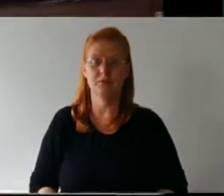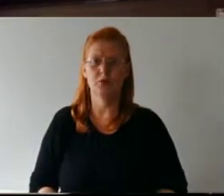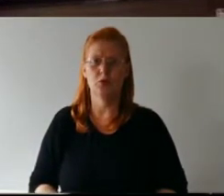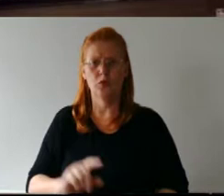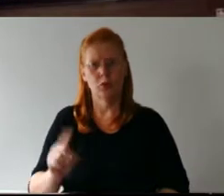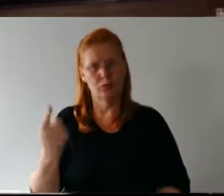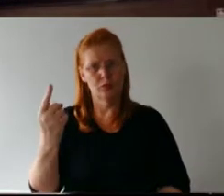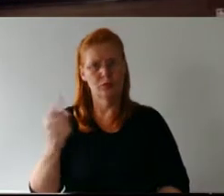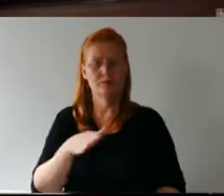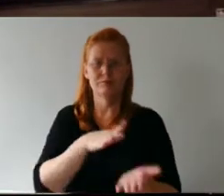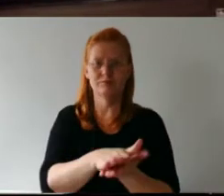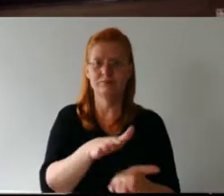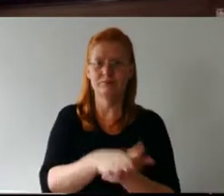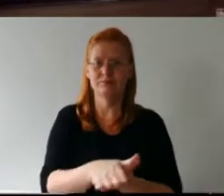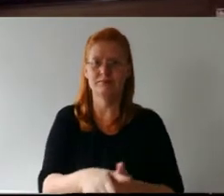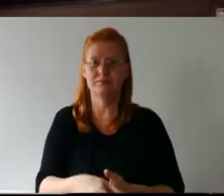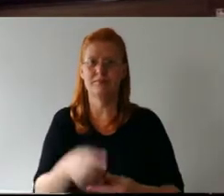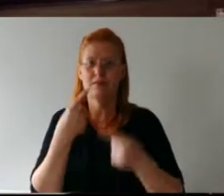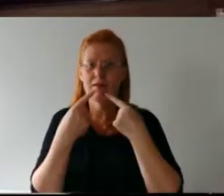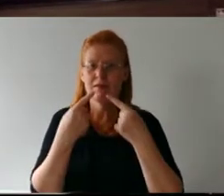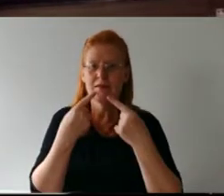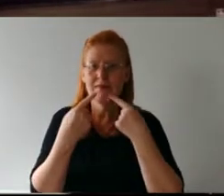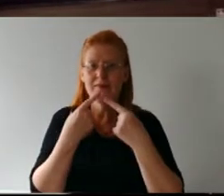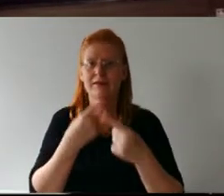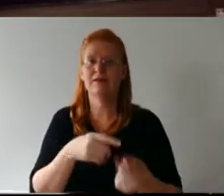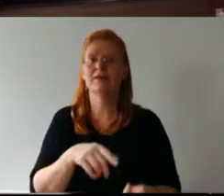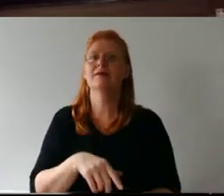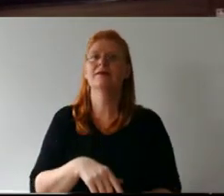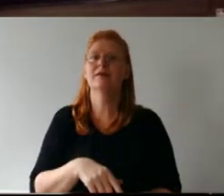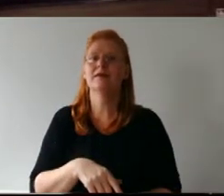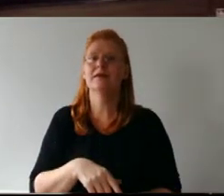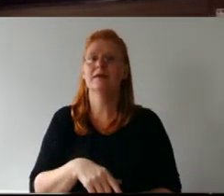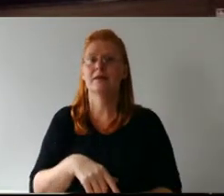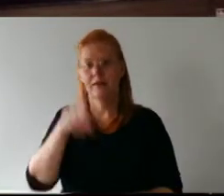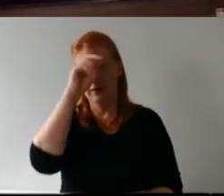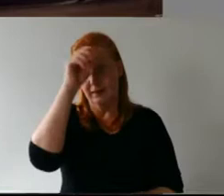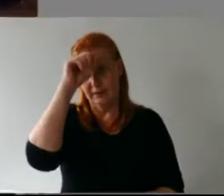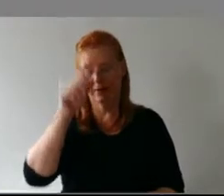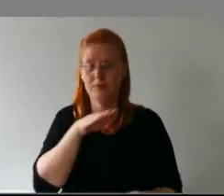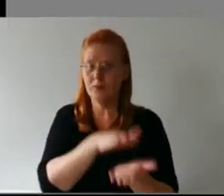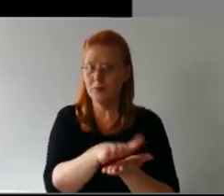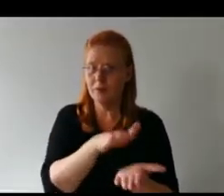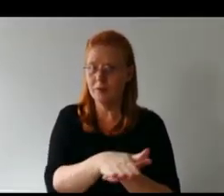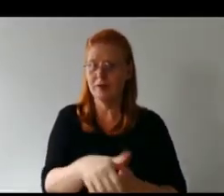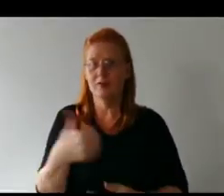Seu último livro, Crítica e Clínica, foi publicado em 1993.